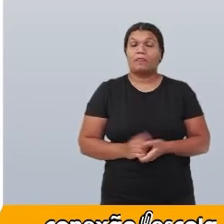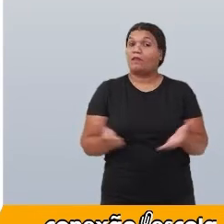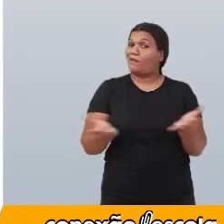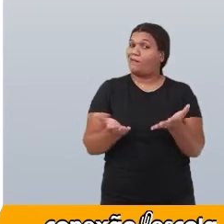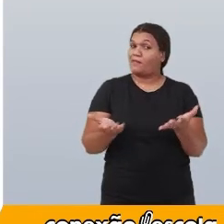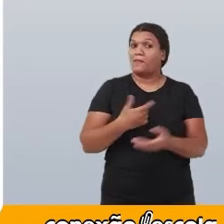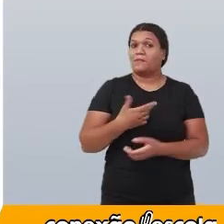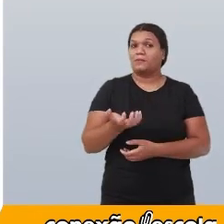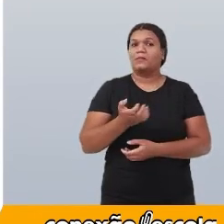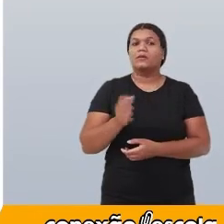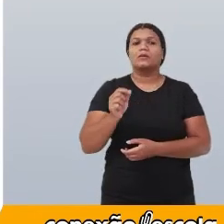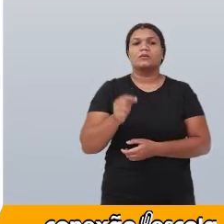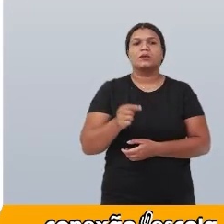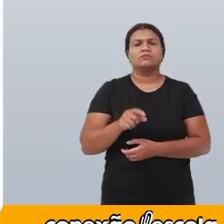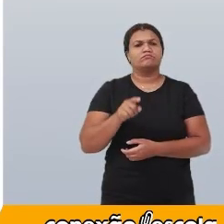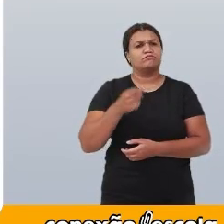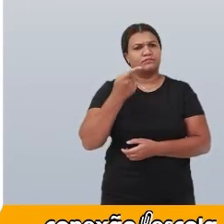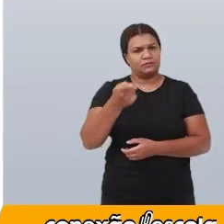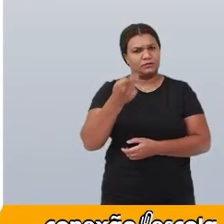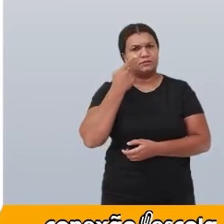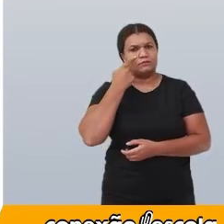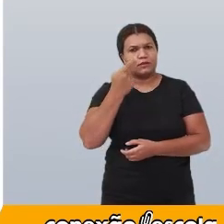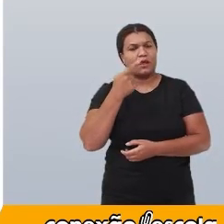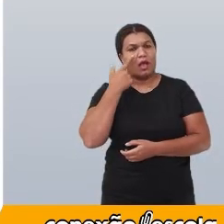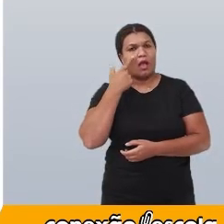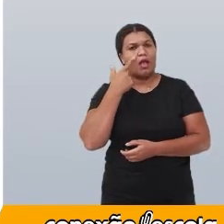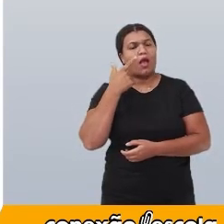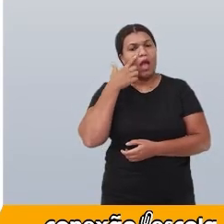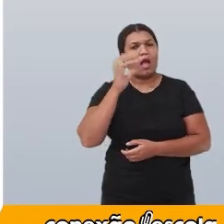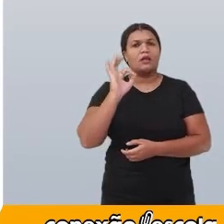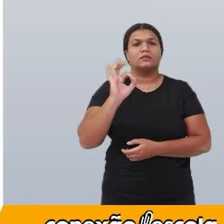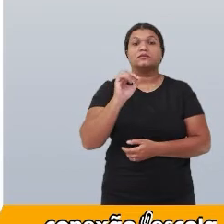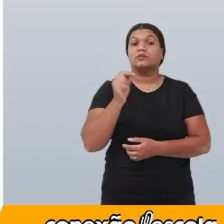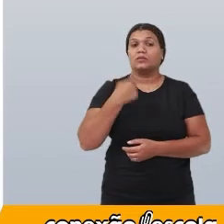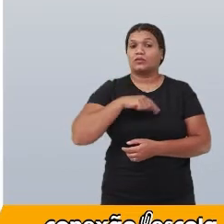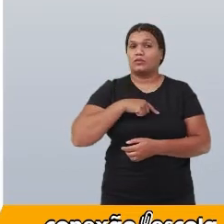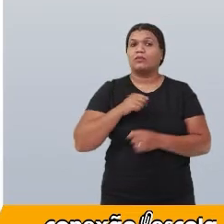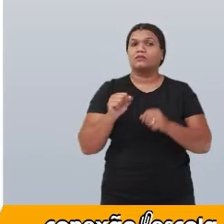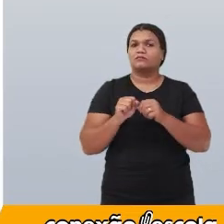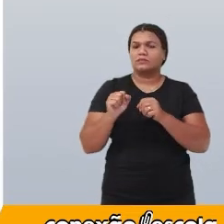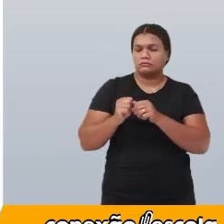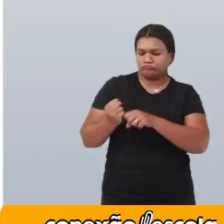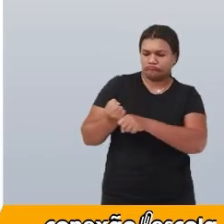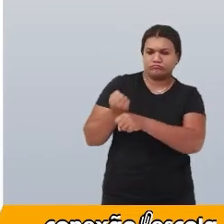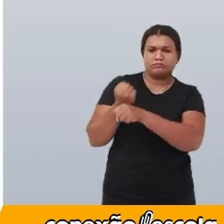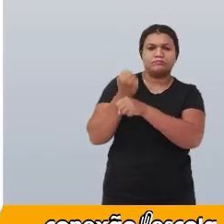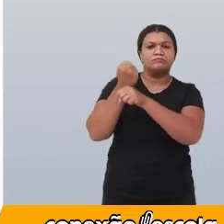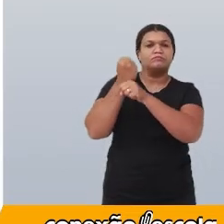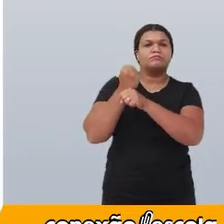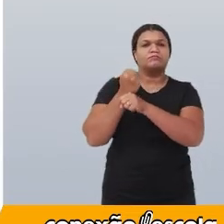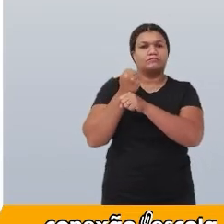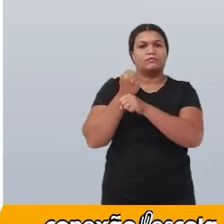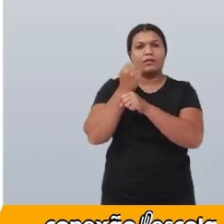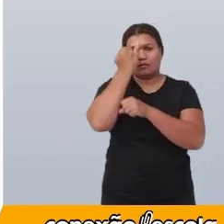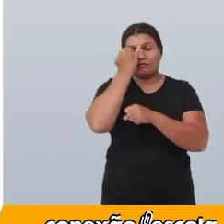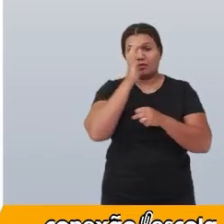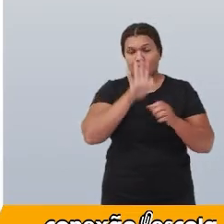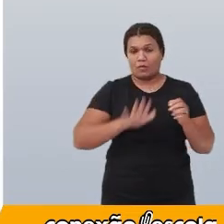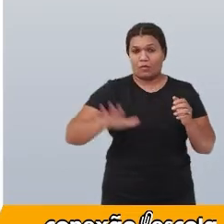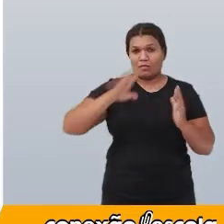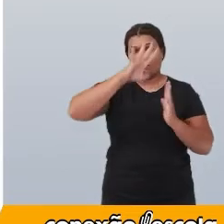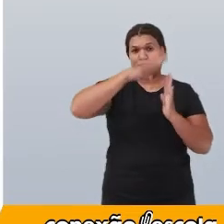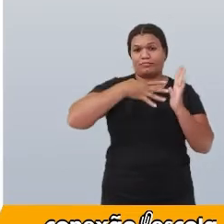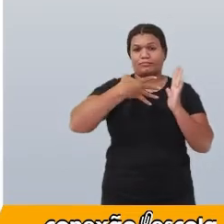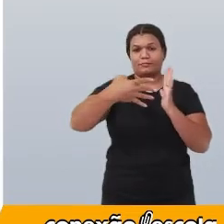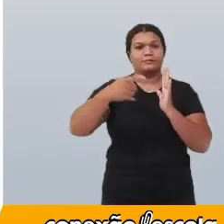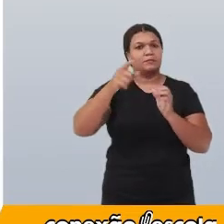Quero agora te chamar para juntos construirmos uma figura a malha quadriculada. Você pode tentar